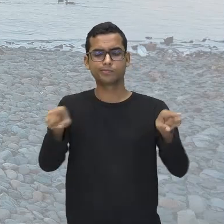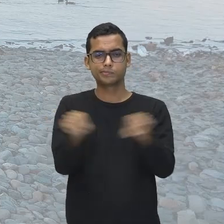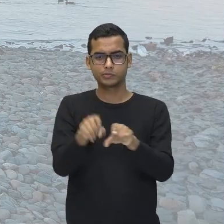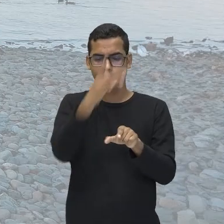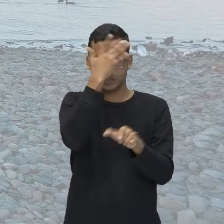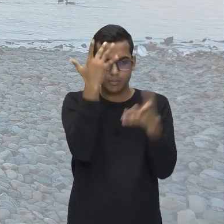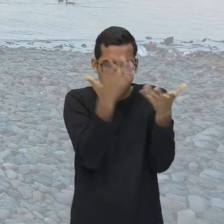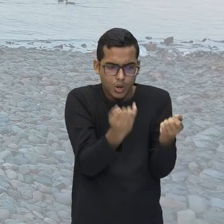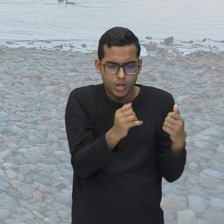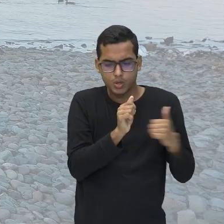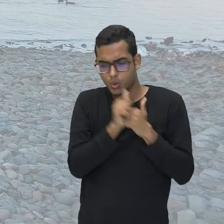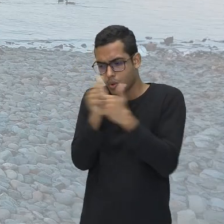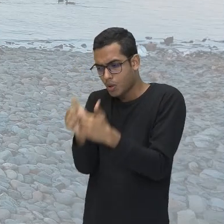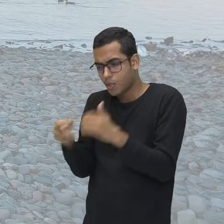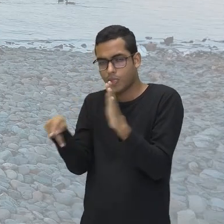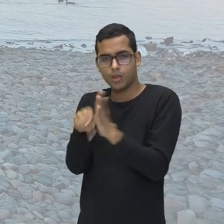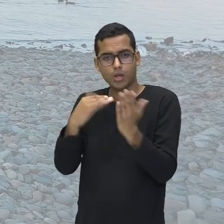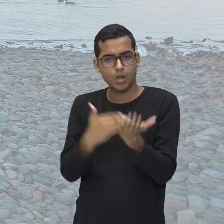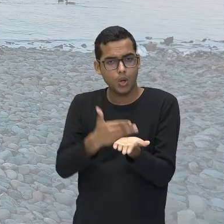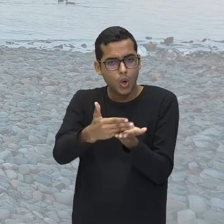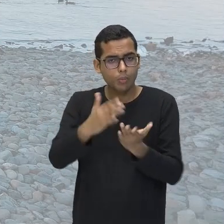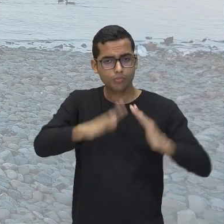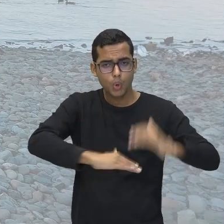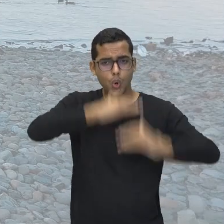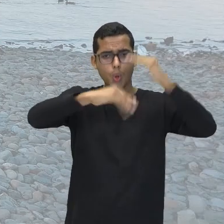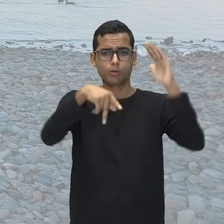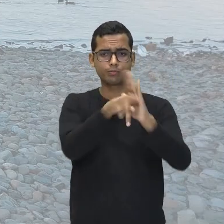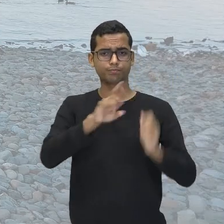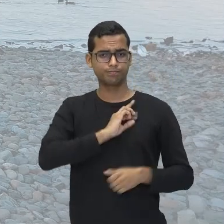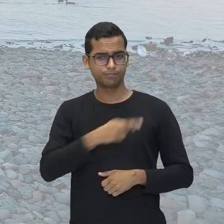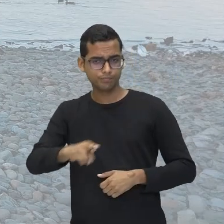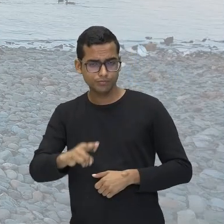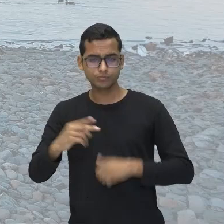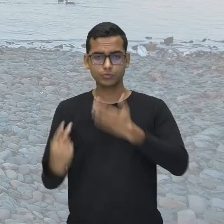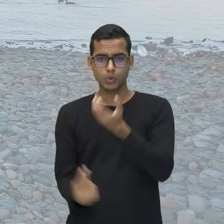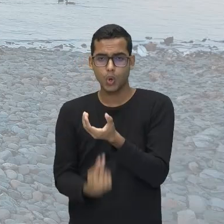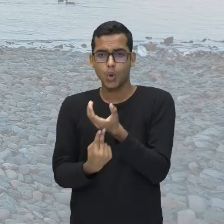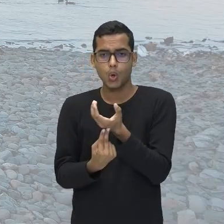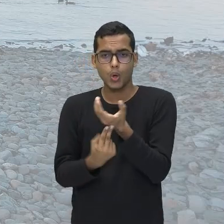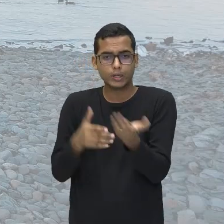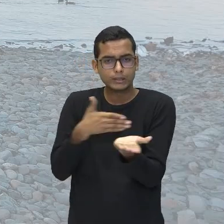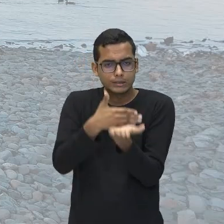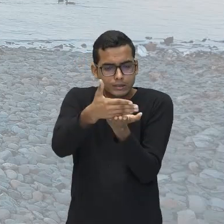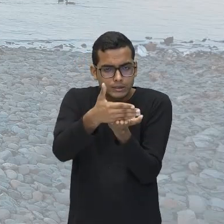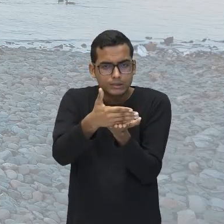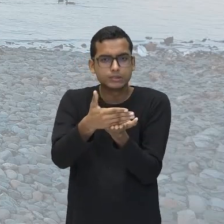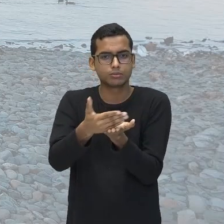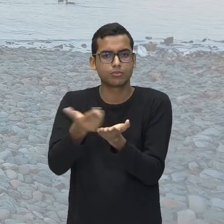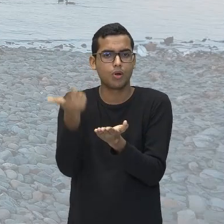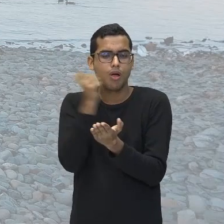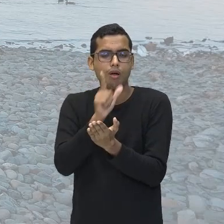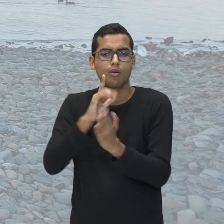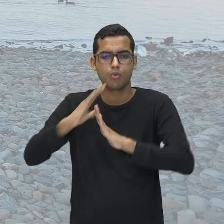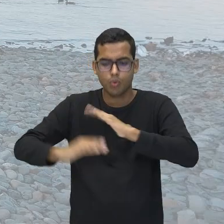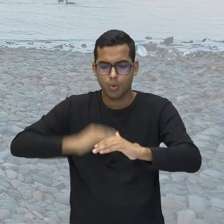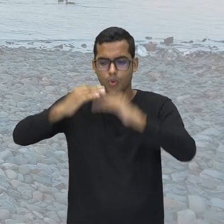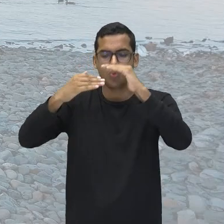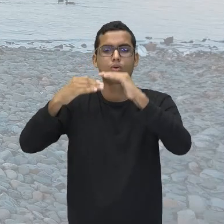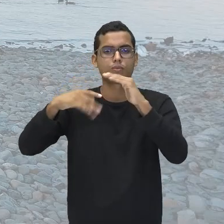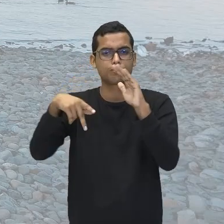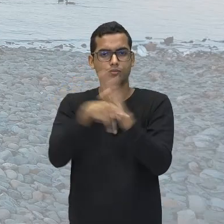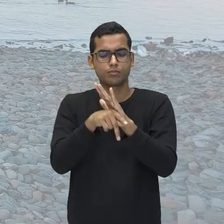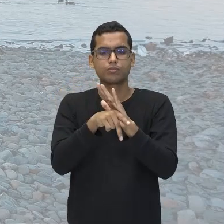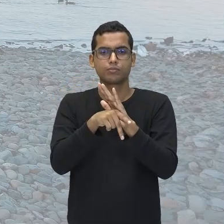a sua evolução espiritual. O Tori é a porta de entrada para a evolução espiritual do